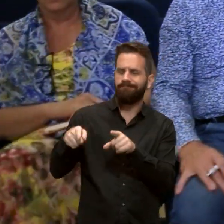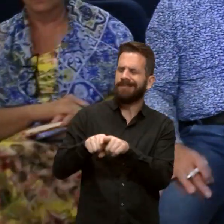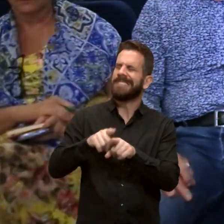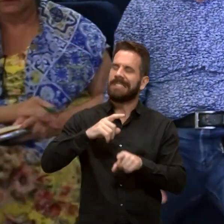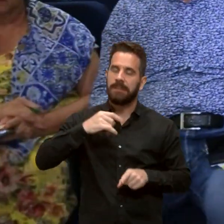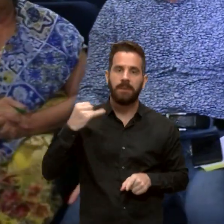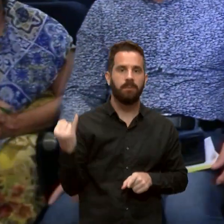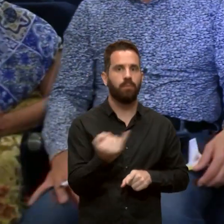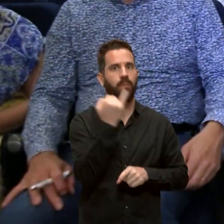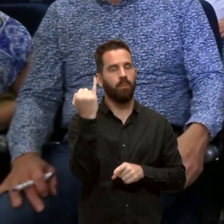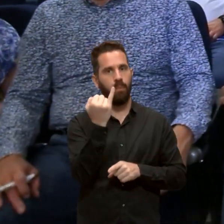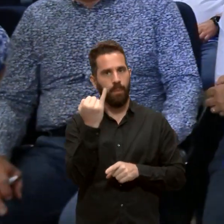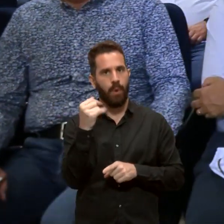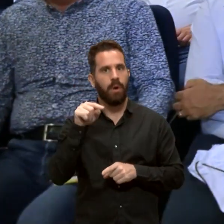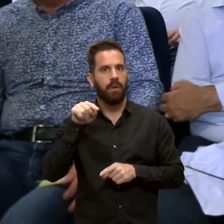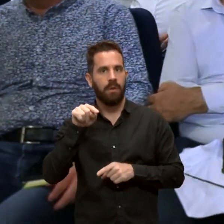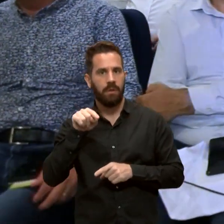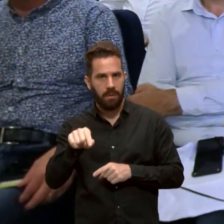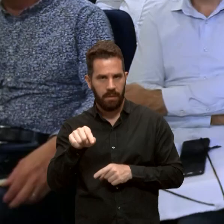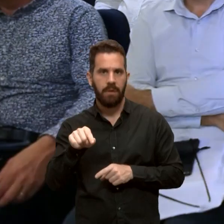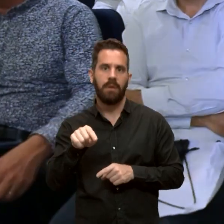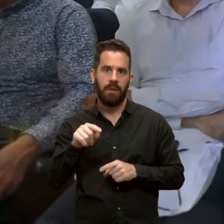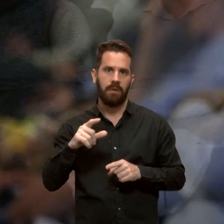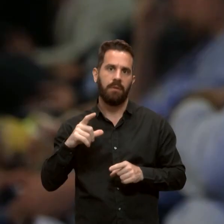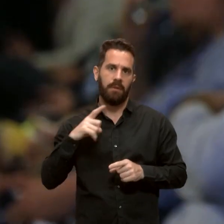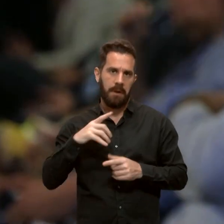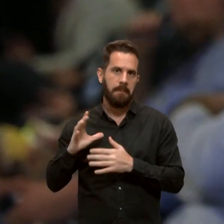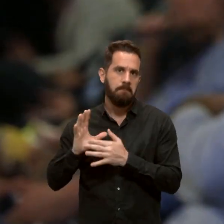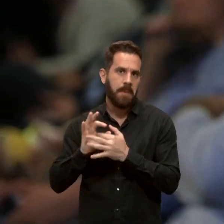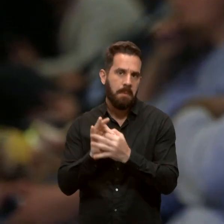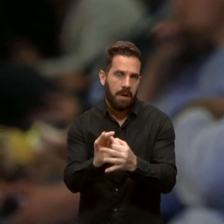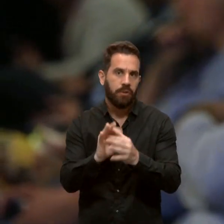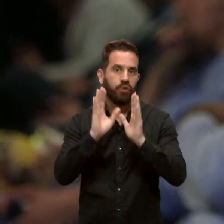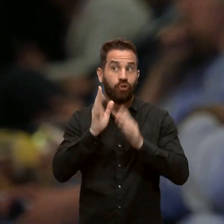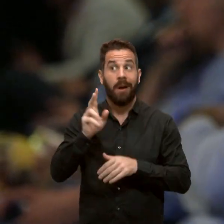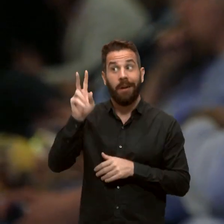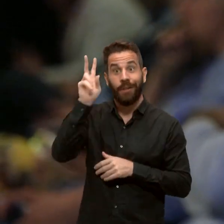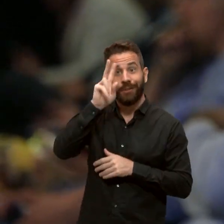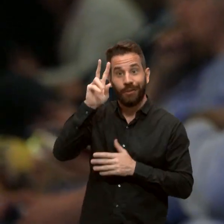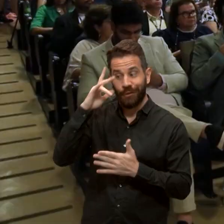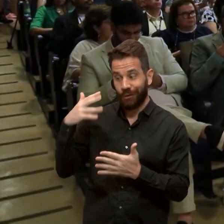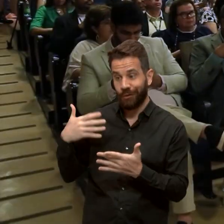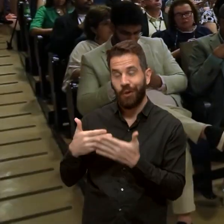importante dentro de todo o contexto da nossa história em